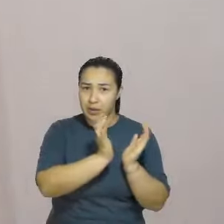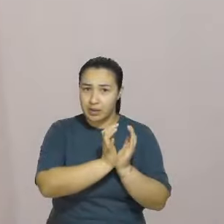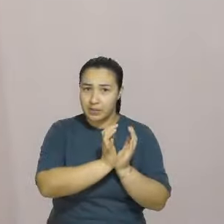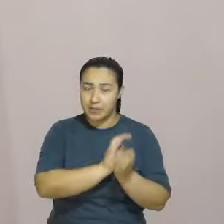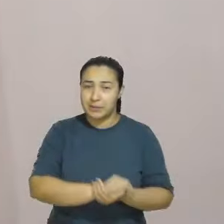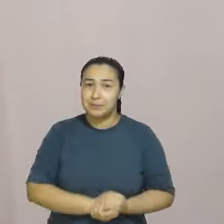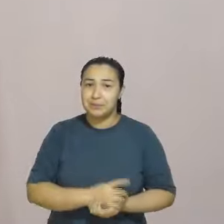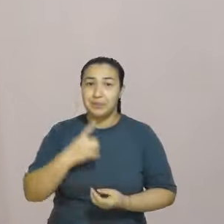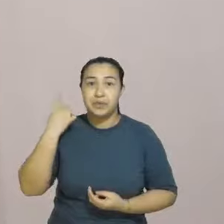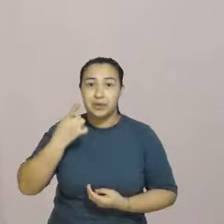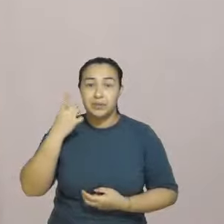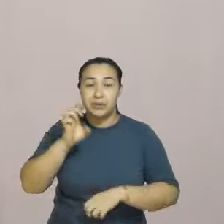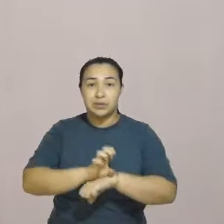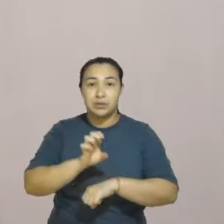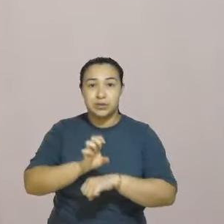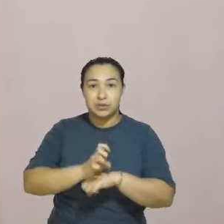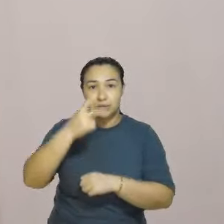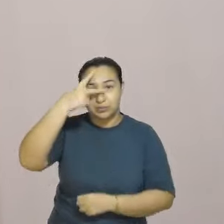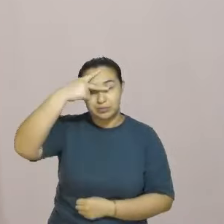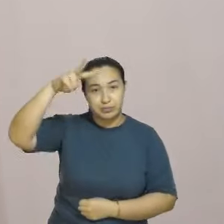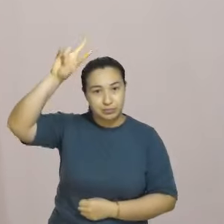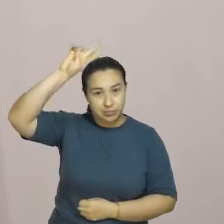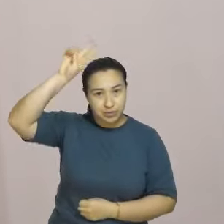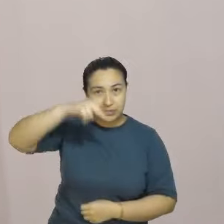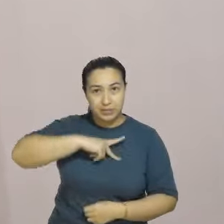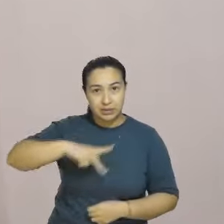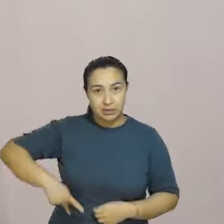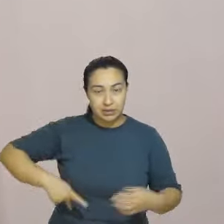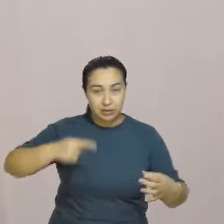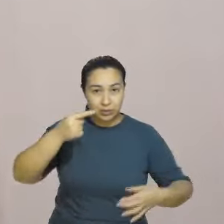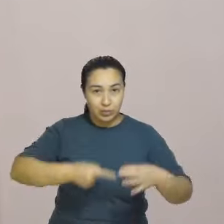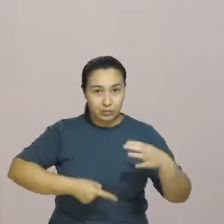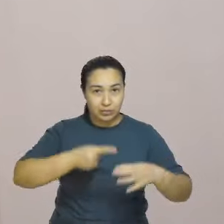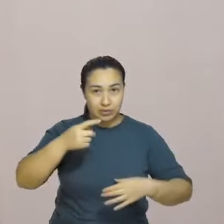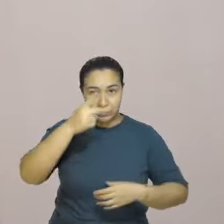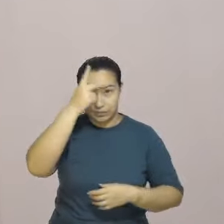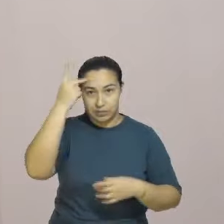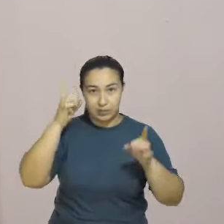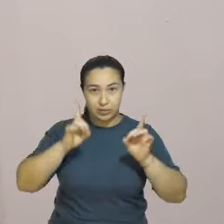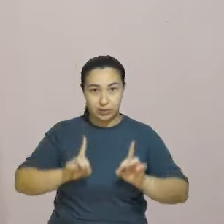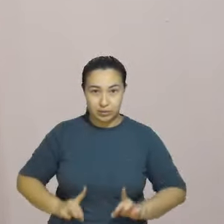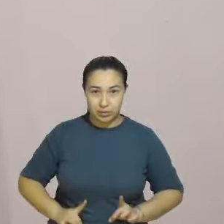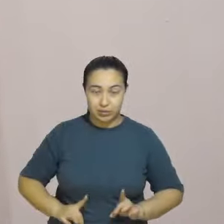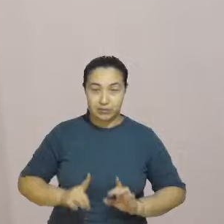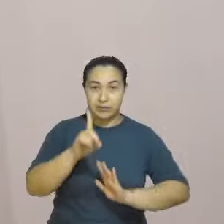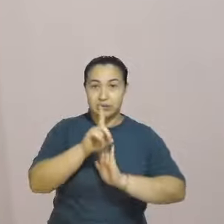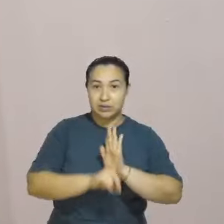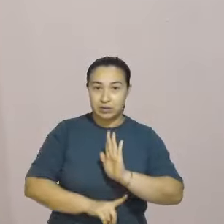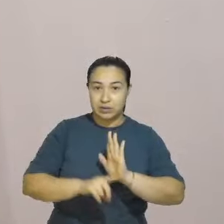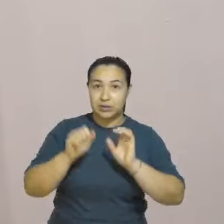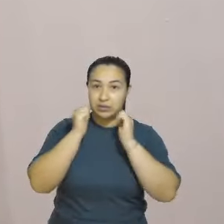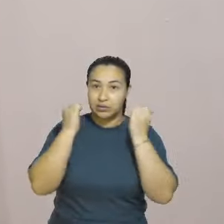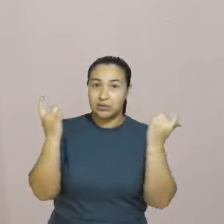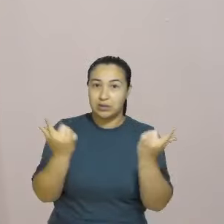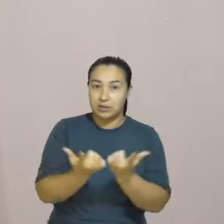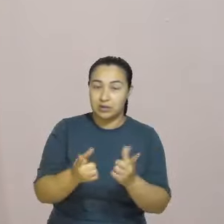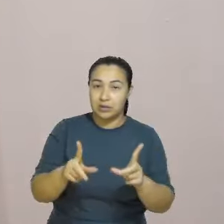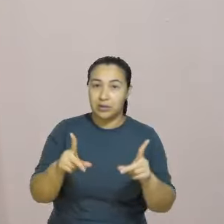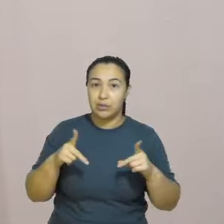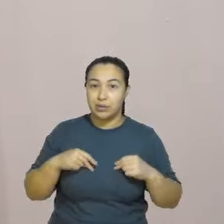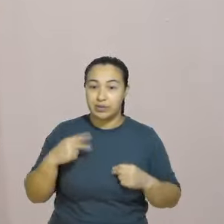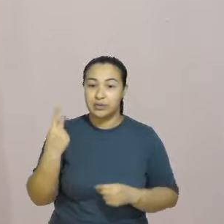Deputado estadual Vicente Caropreso, presidente da Comissão dos Direitos da Pessoa com Deficiência da LESC, reconhecimento